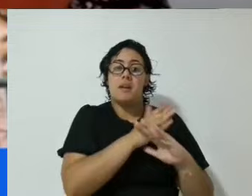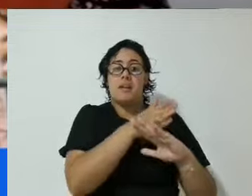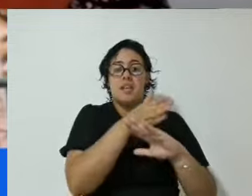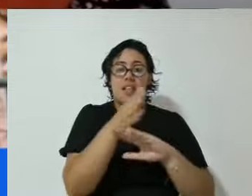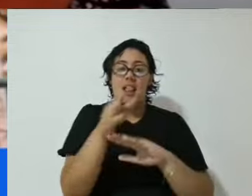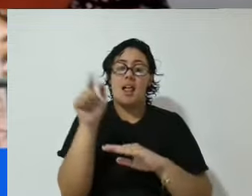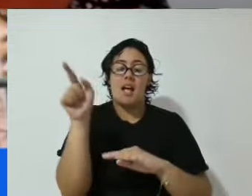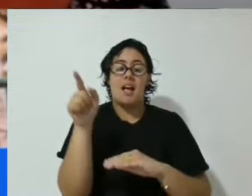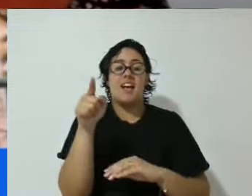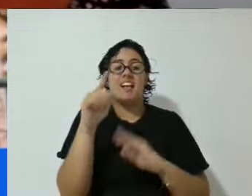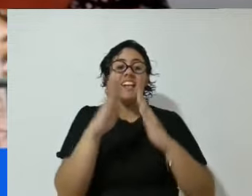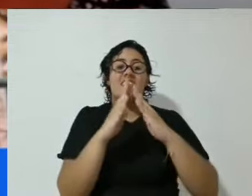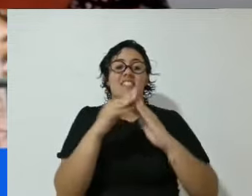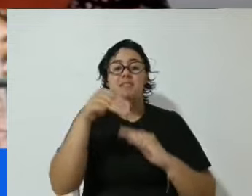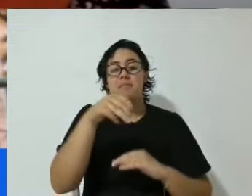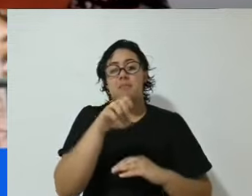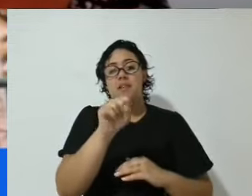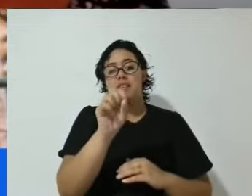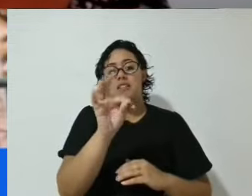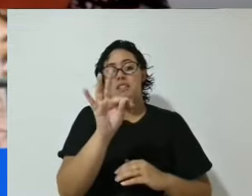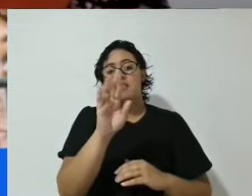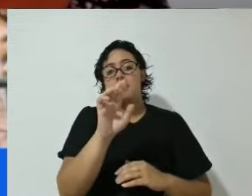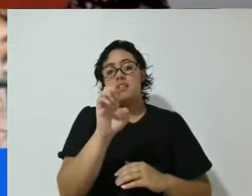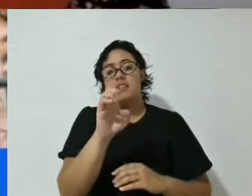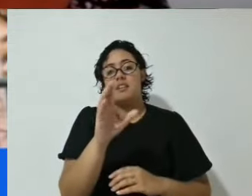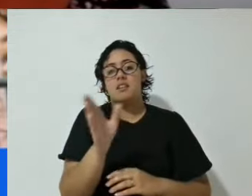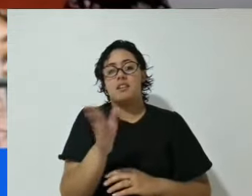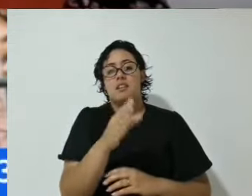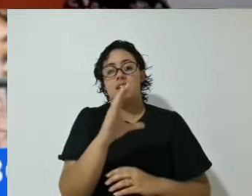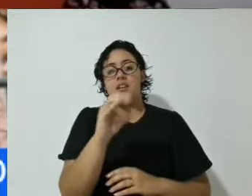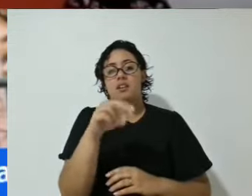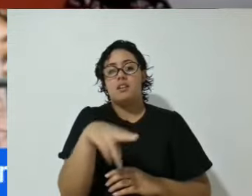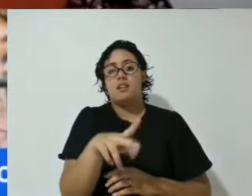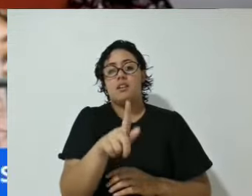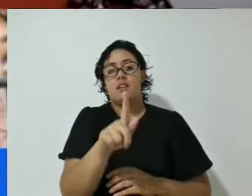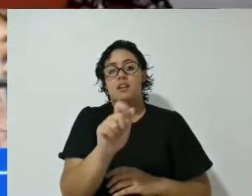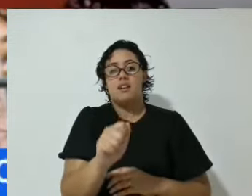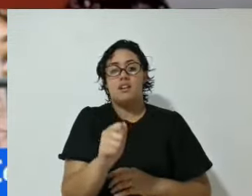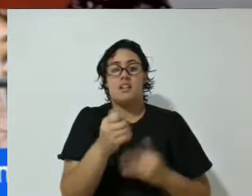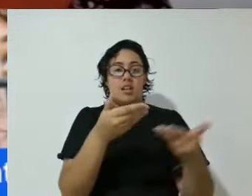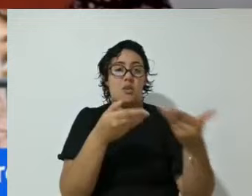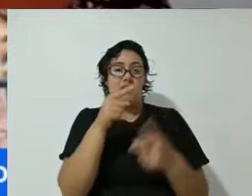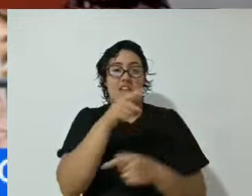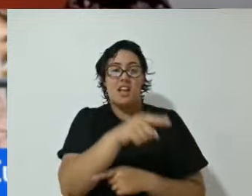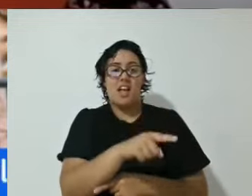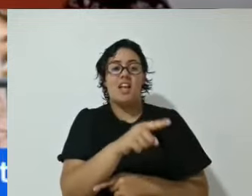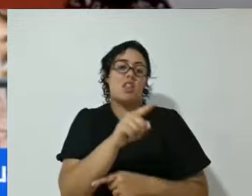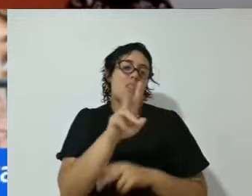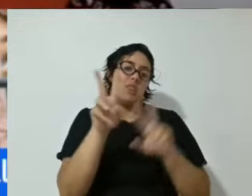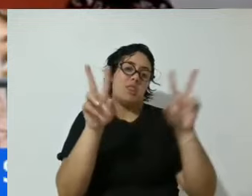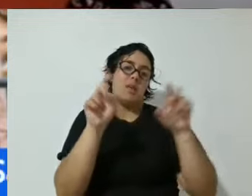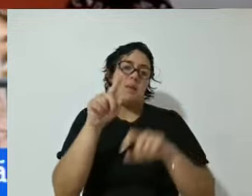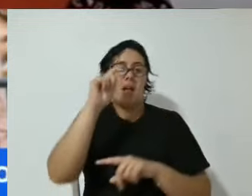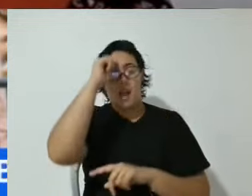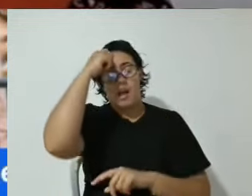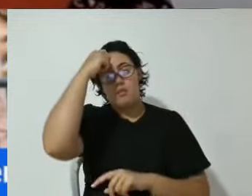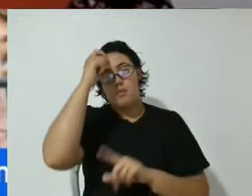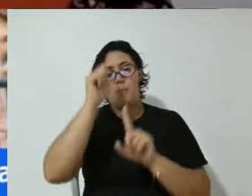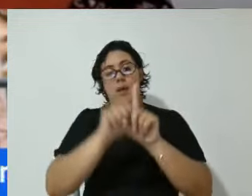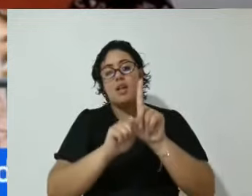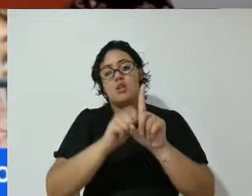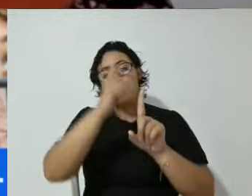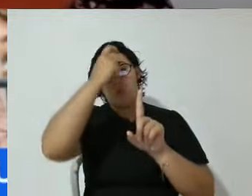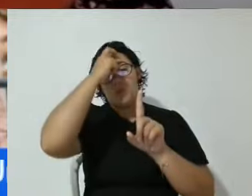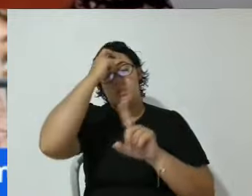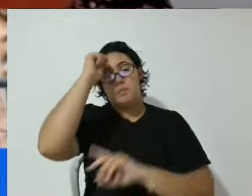convidar ele, principalmente o Café com Lorota, na Semana Afro, né, na especial mês da consciência negra, a gente